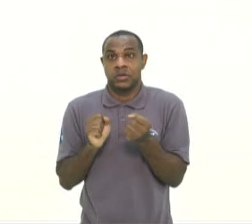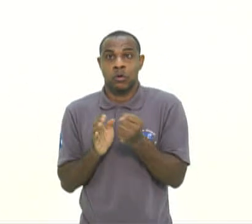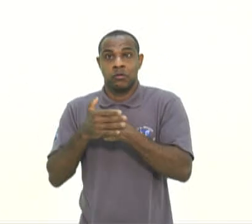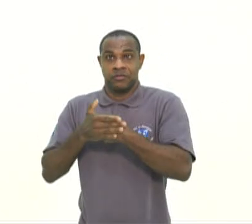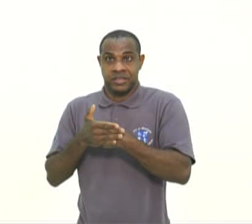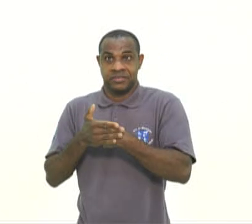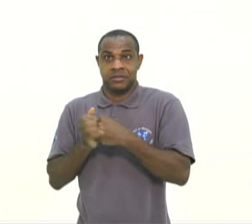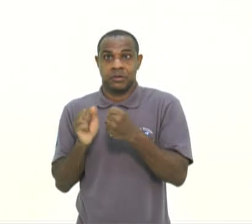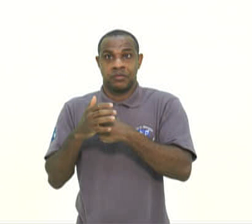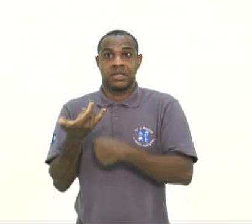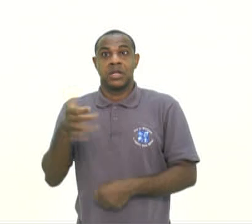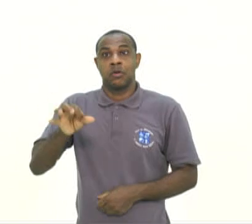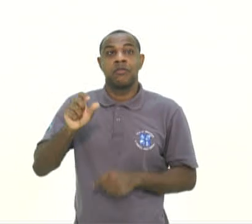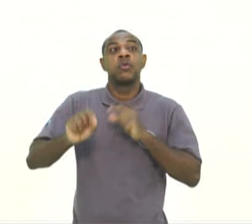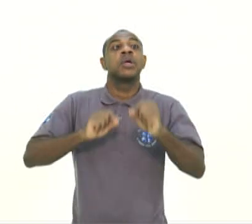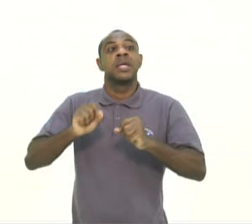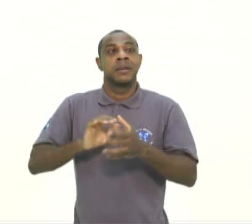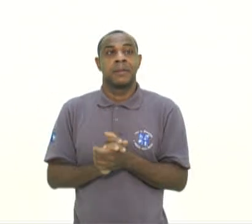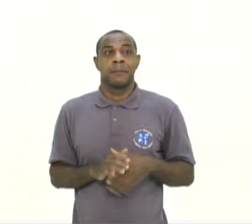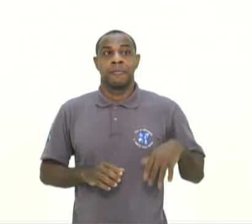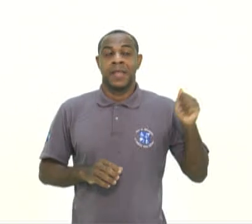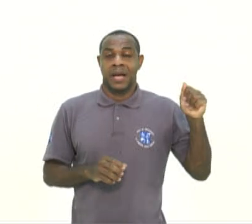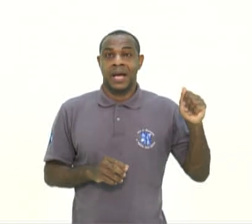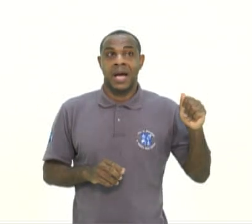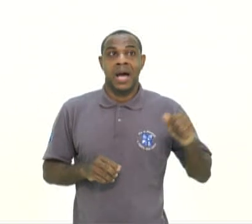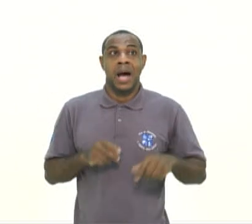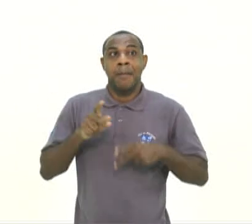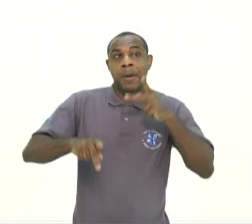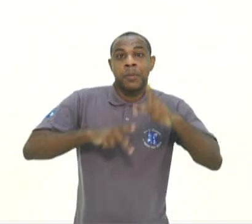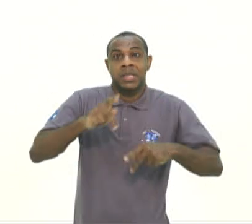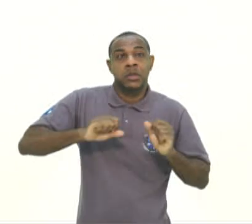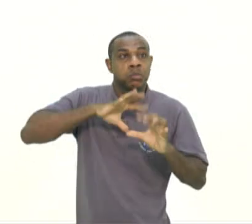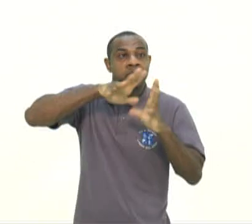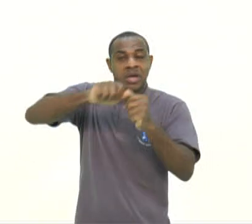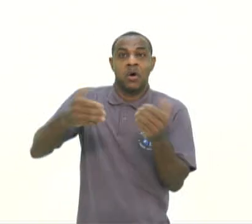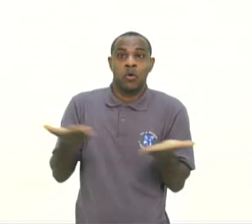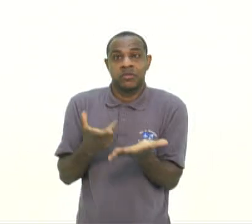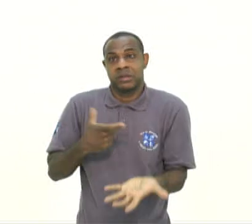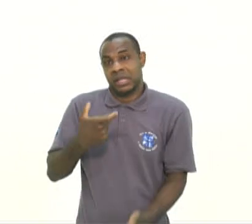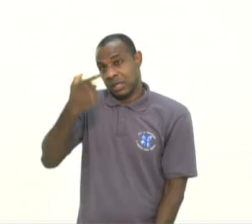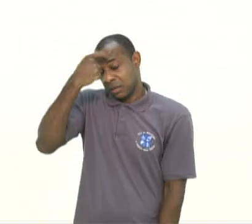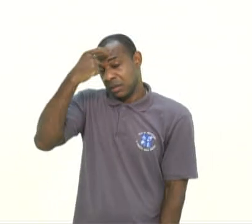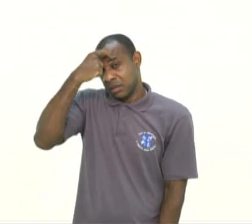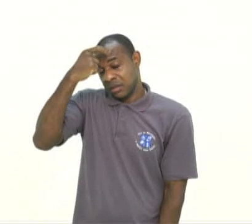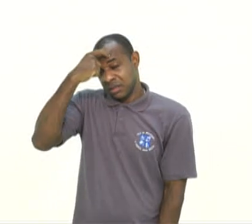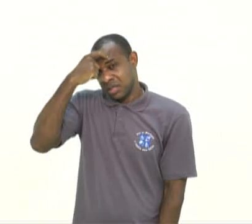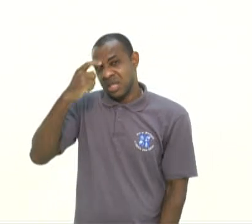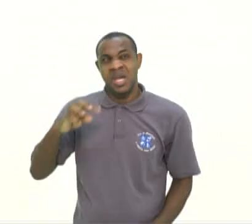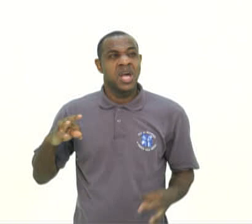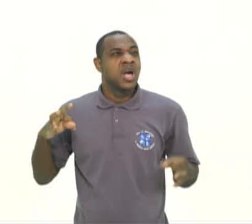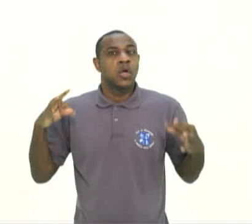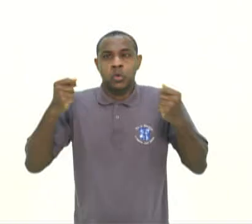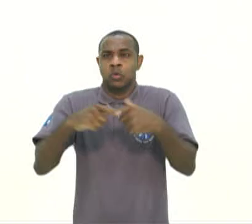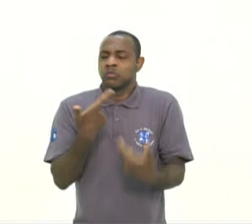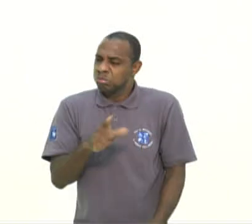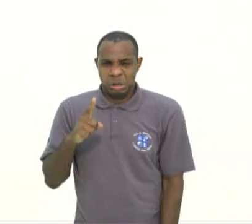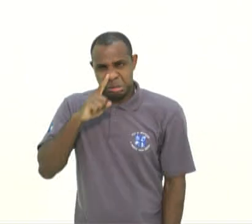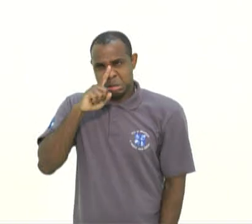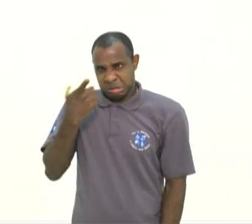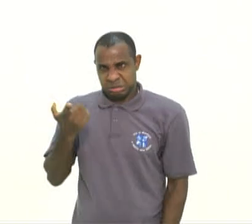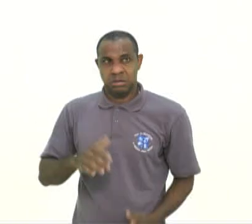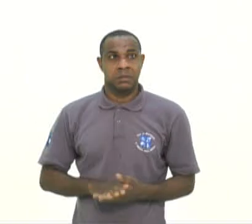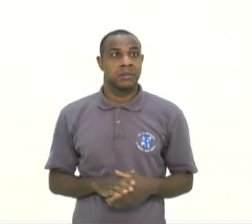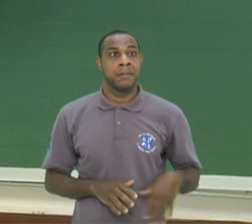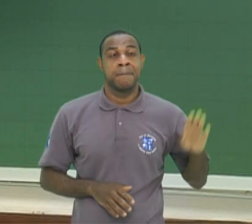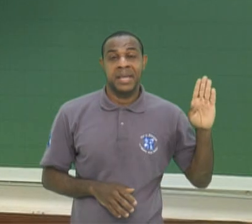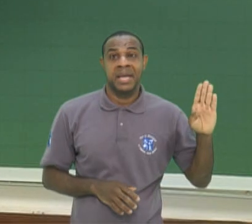Covid-19. Letra A. A população mundial é mais consciente, por isso nem todos correm riscos? Letra